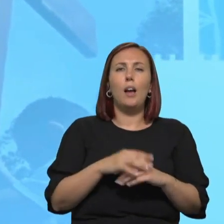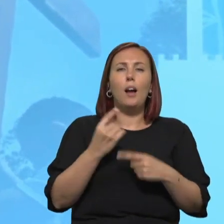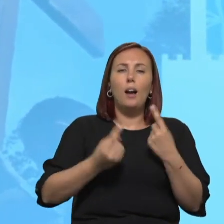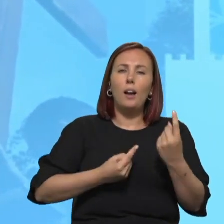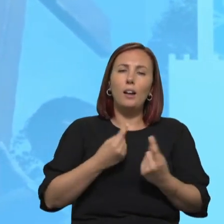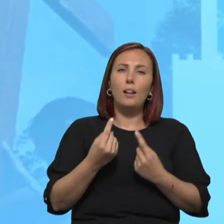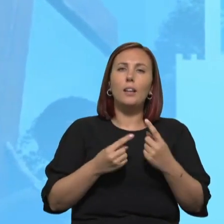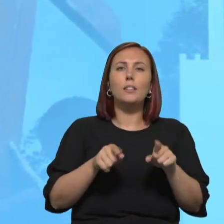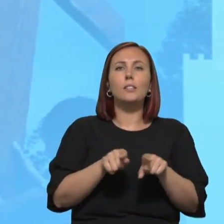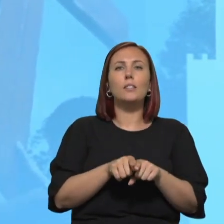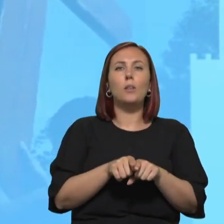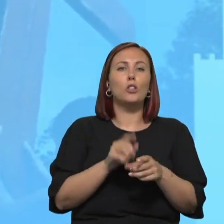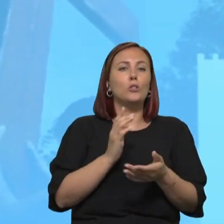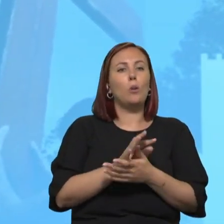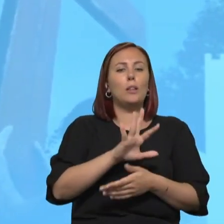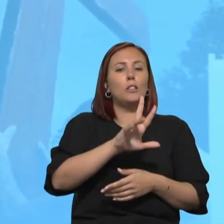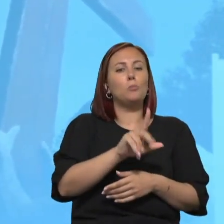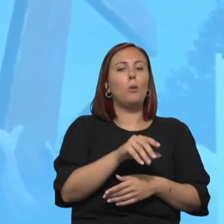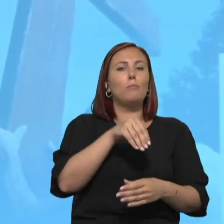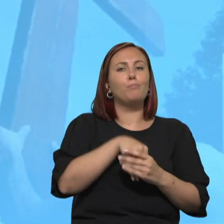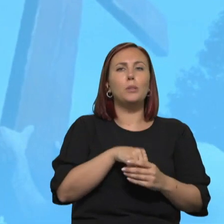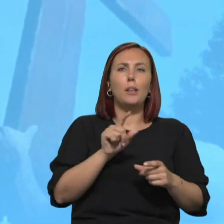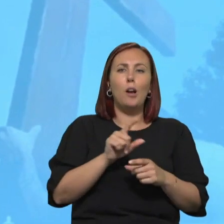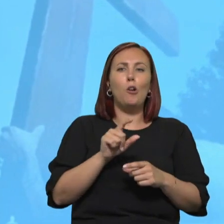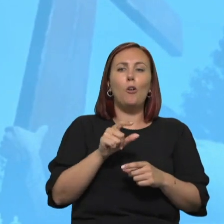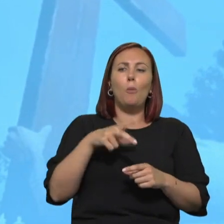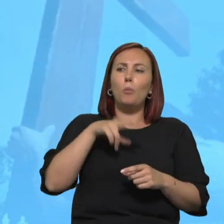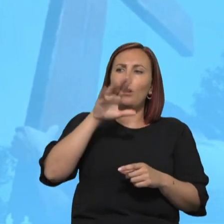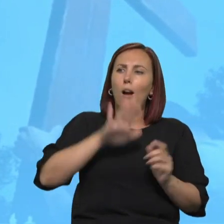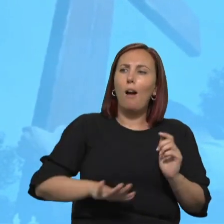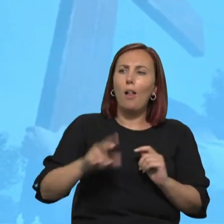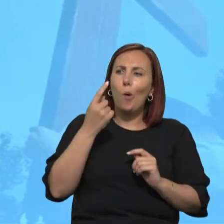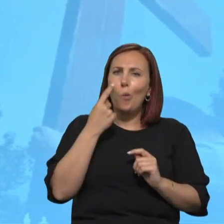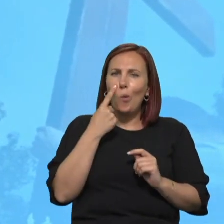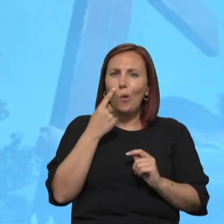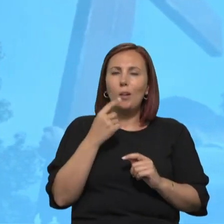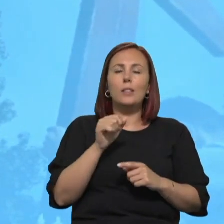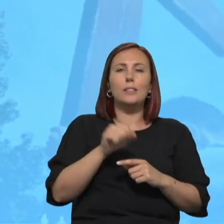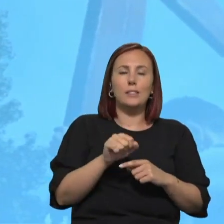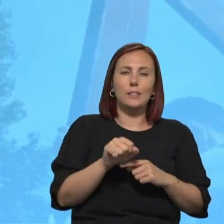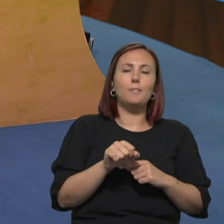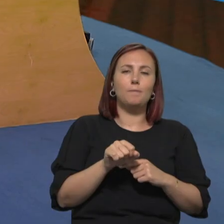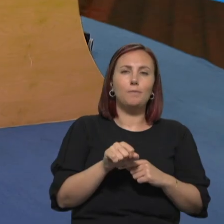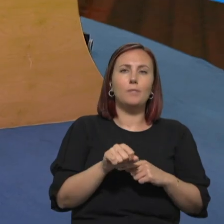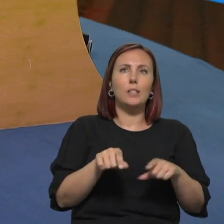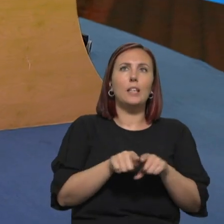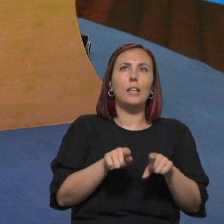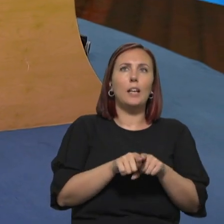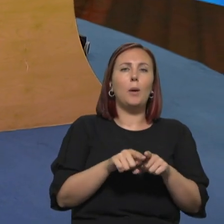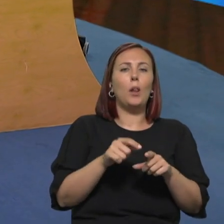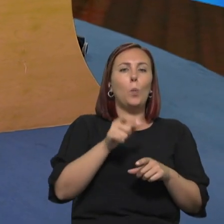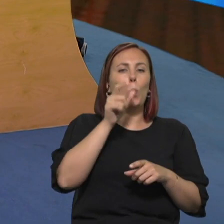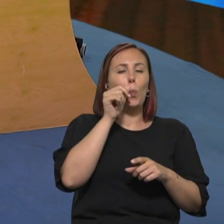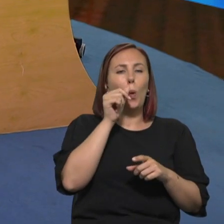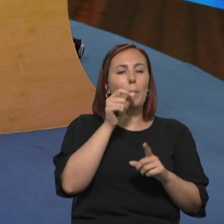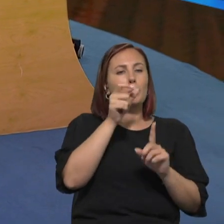que não é apenas de Lisboa, o país conhece o Padre Cruz. Sim, ele é um homem de pontes. É um homem de pontes entre